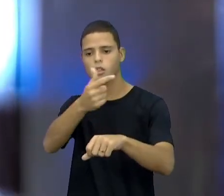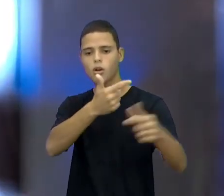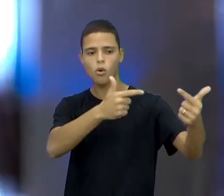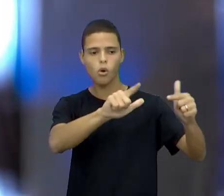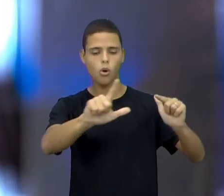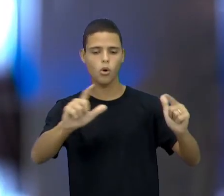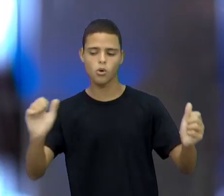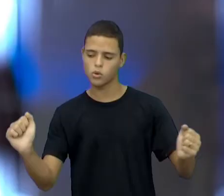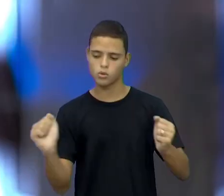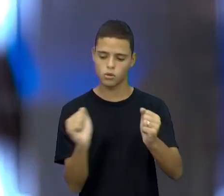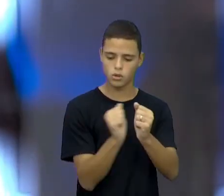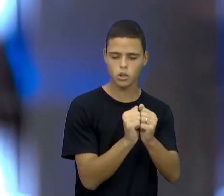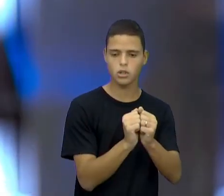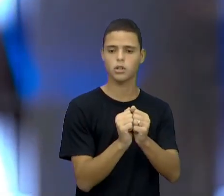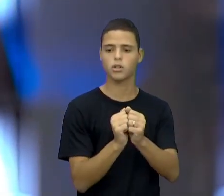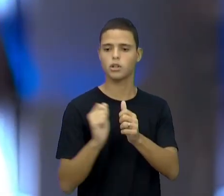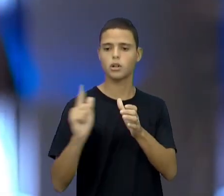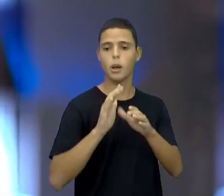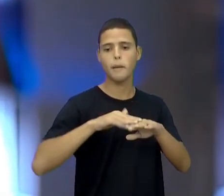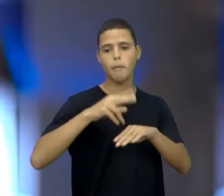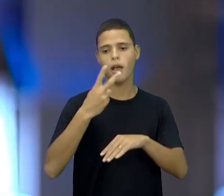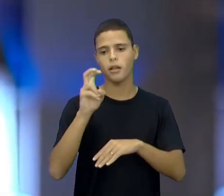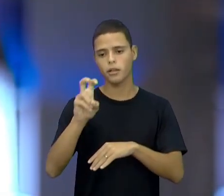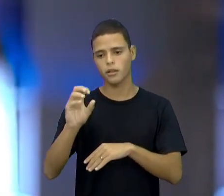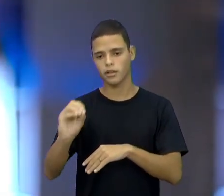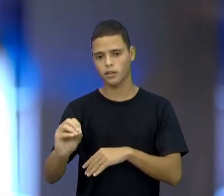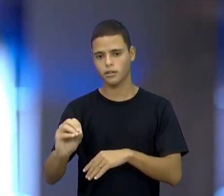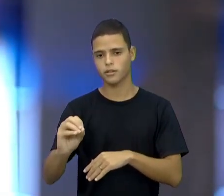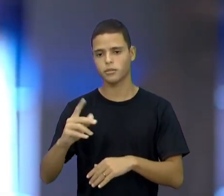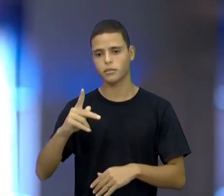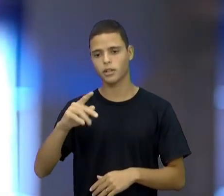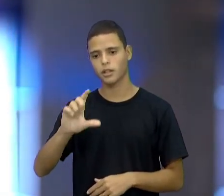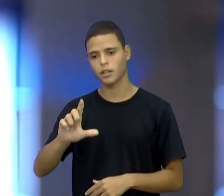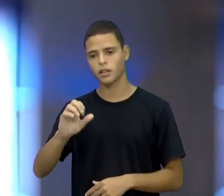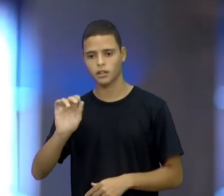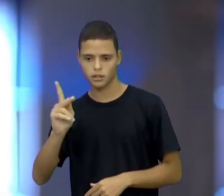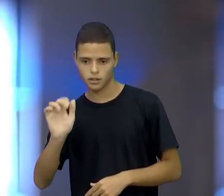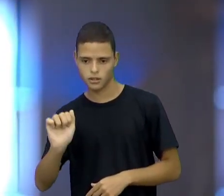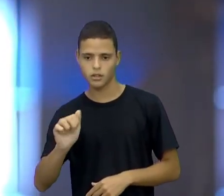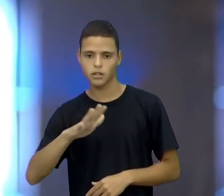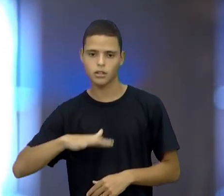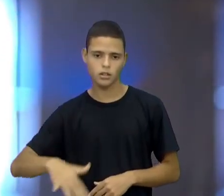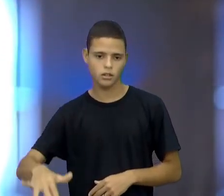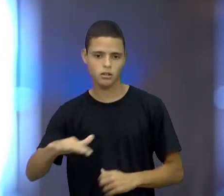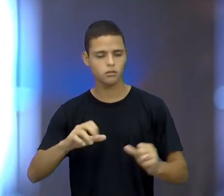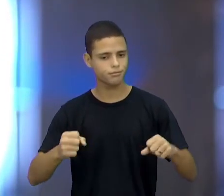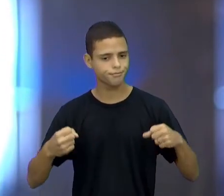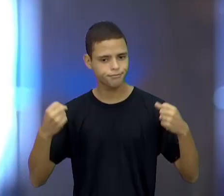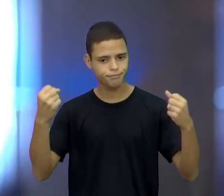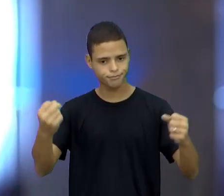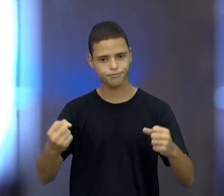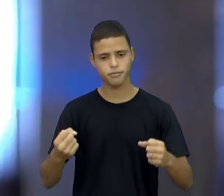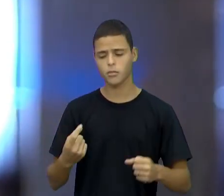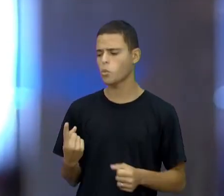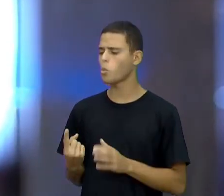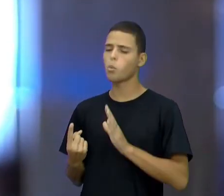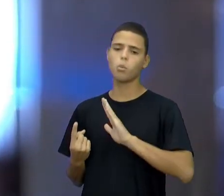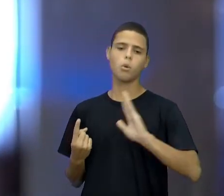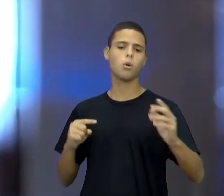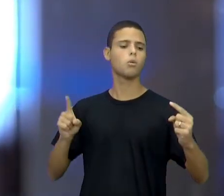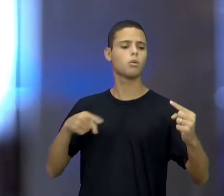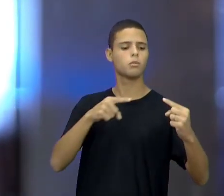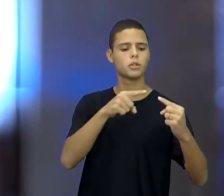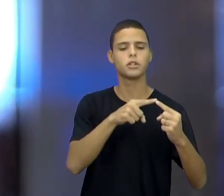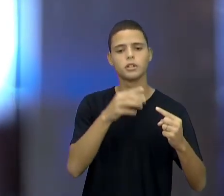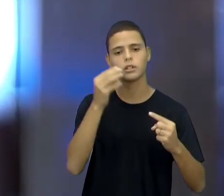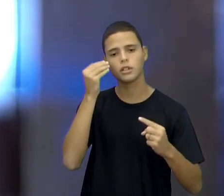reunindo mais de 250 PhDs. Tudo isso num esforço único de